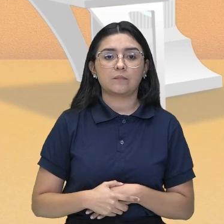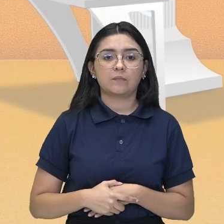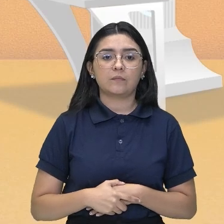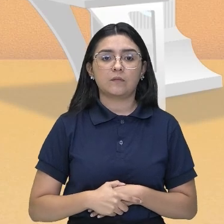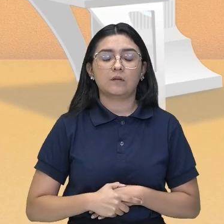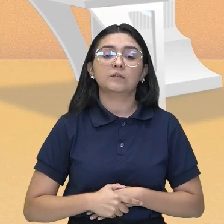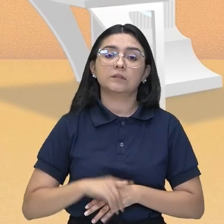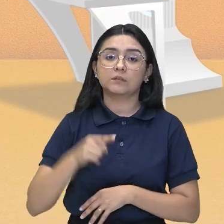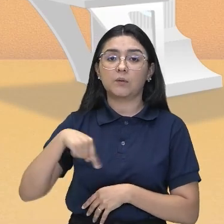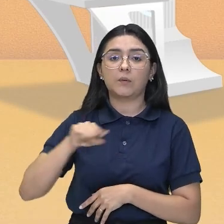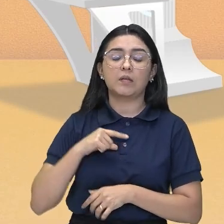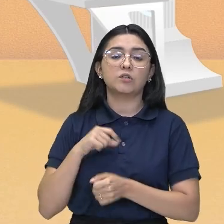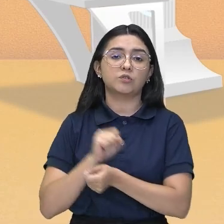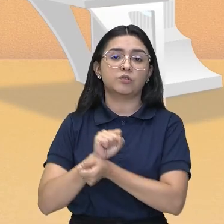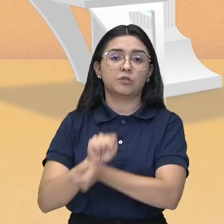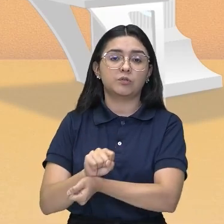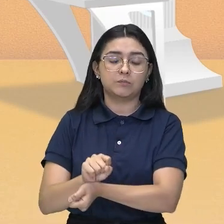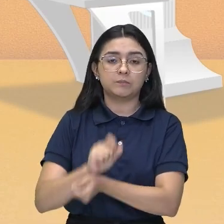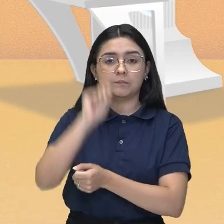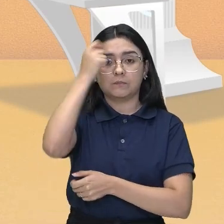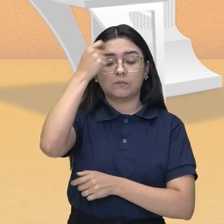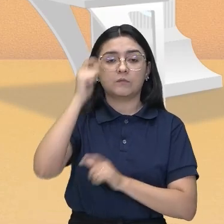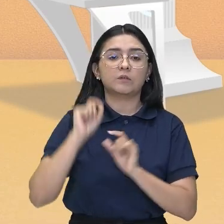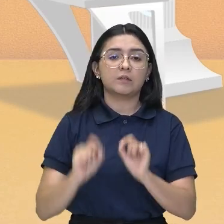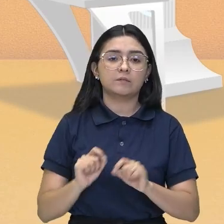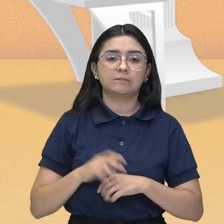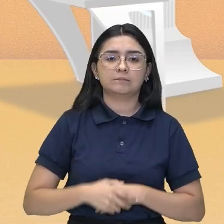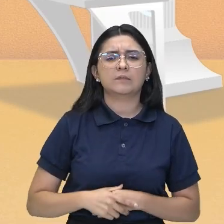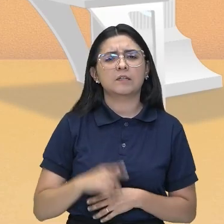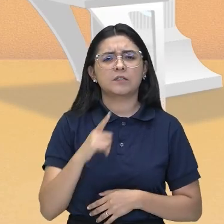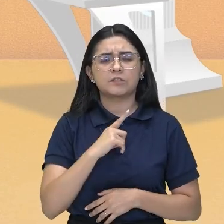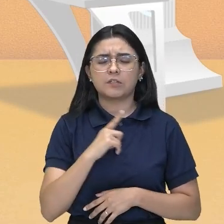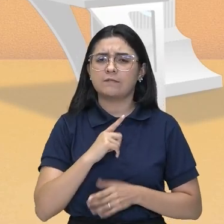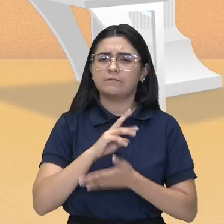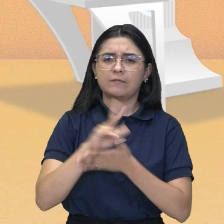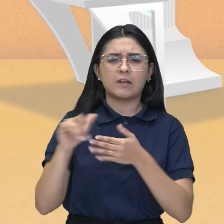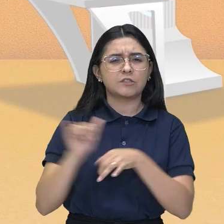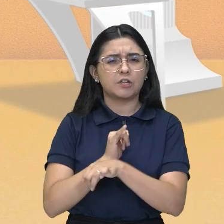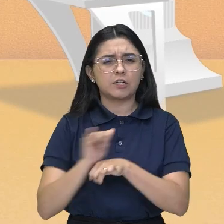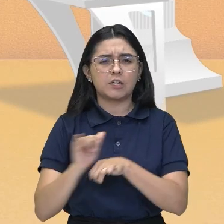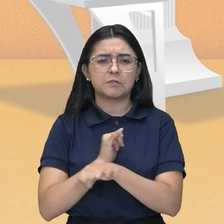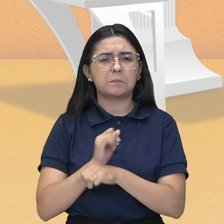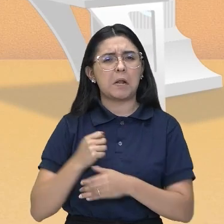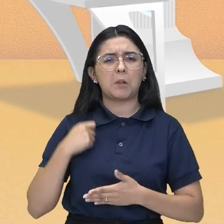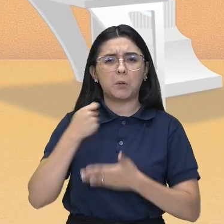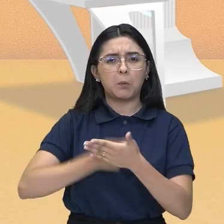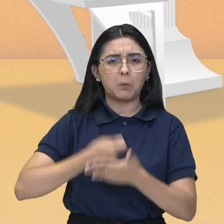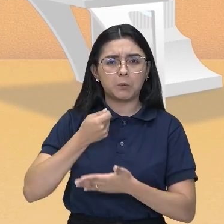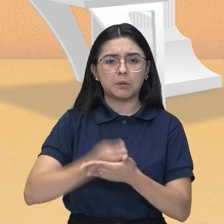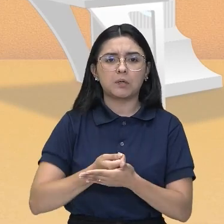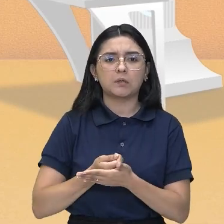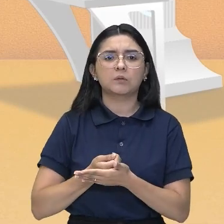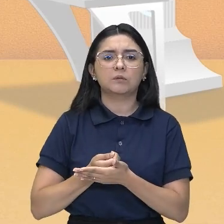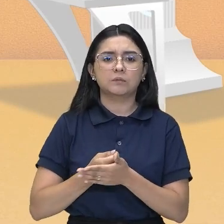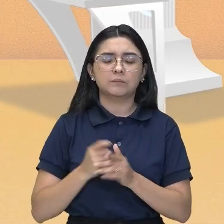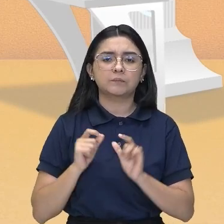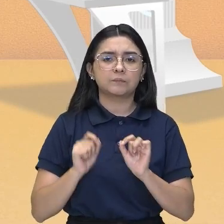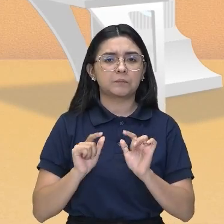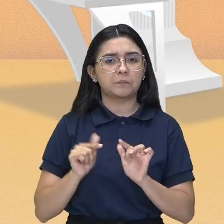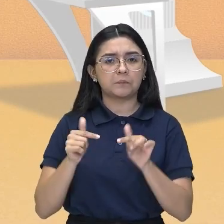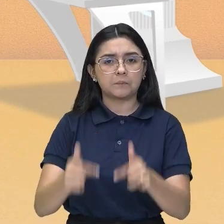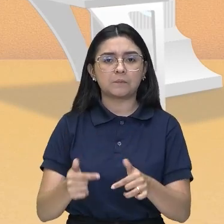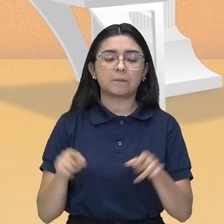Os negros escravizados encontravam diversas formas de luta. Eles aí iam construindo as suas lutas e